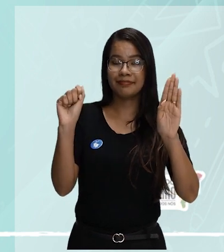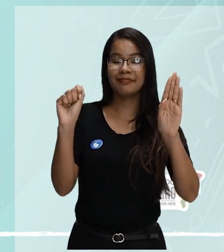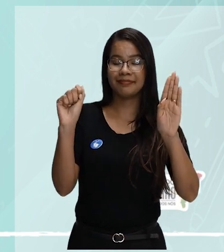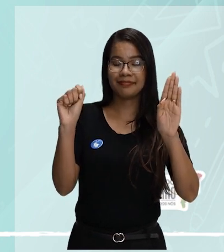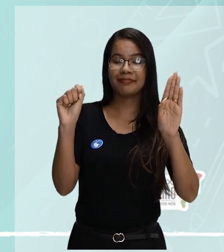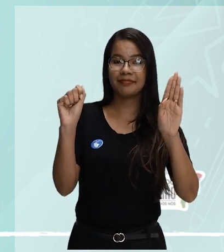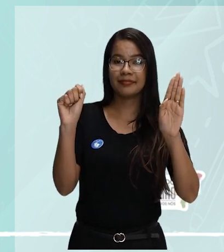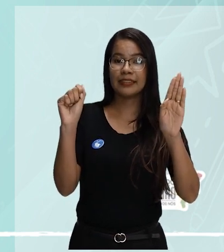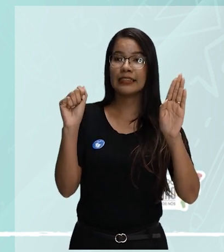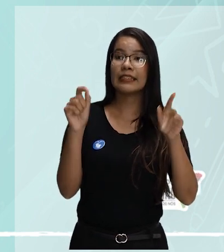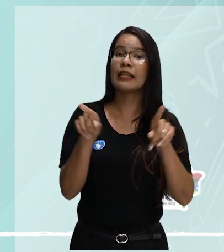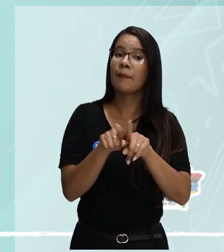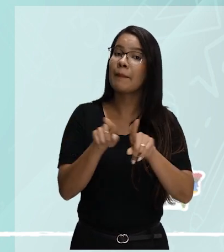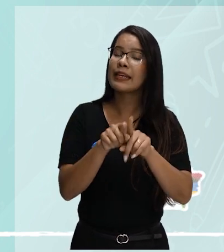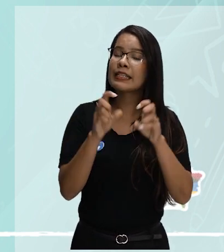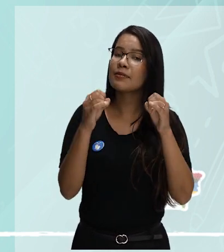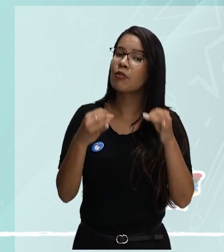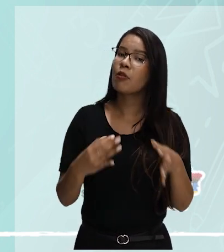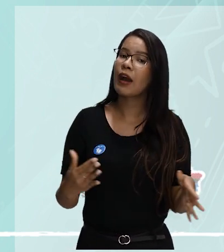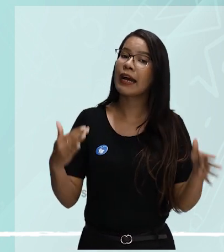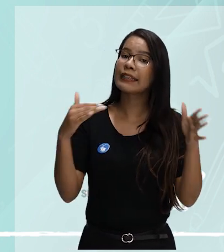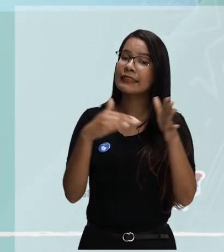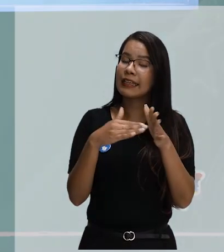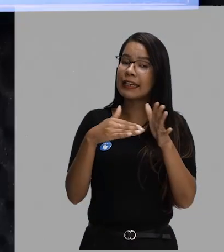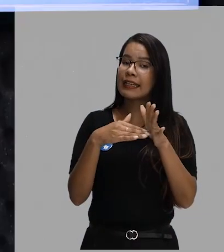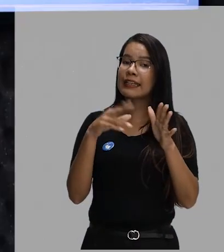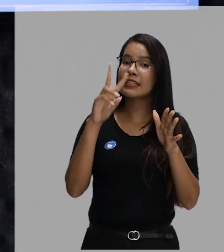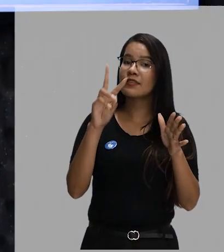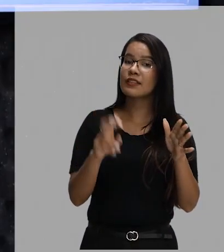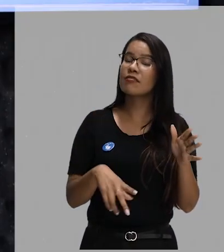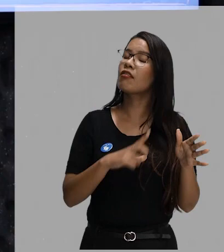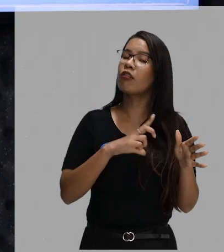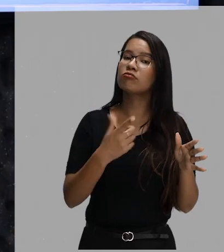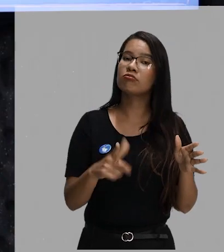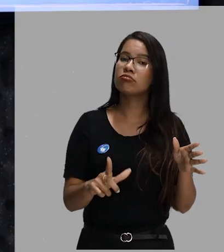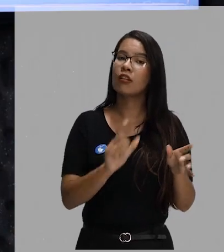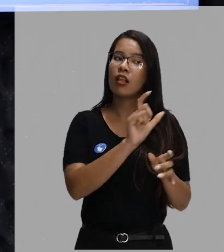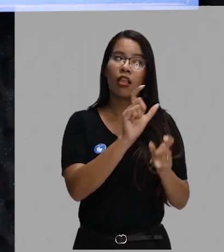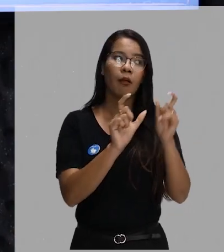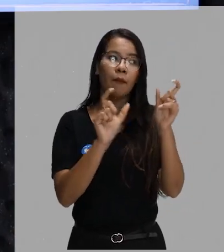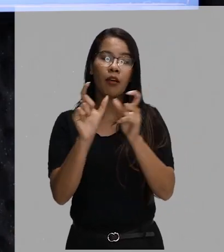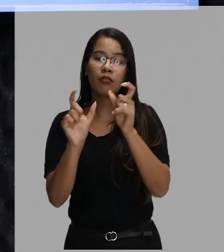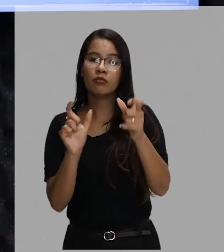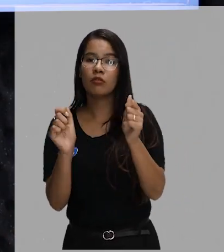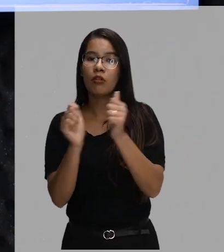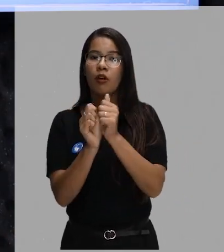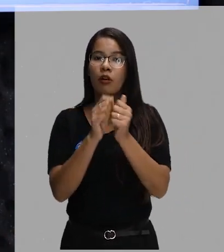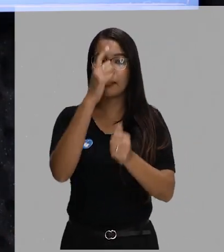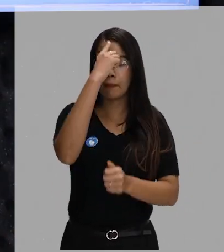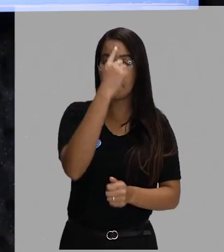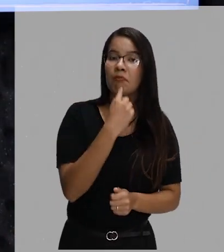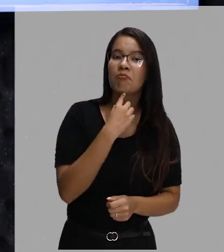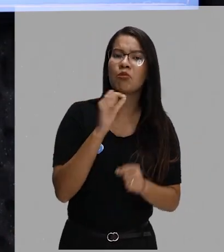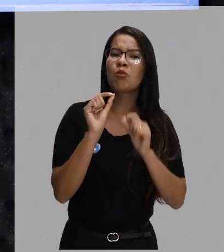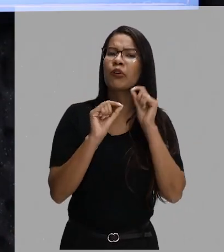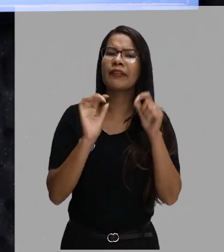falei até que pode ser que não tenha elementos aqui com imagem. Aí o que acontece? Quando todos os elementos